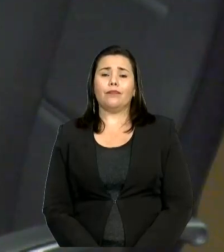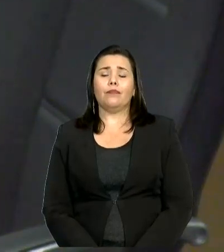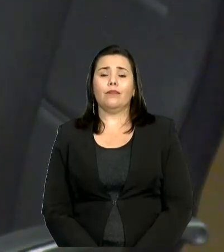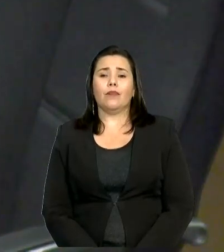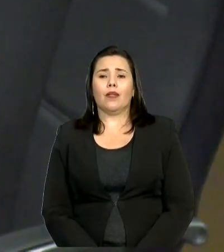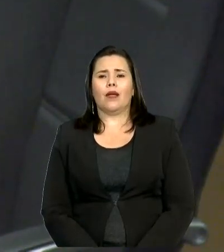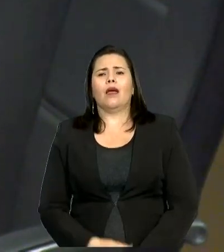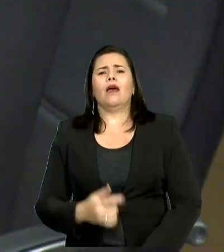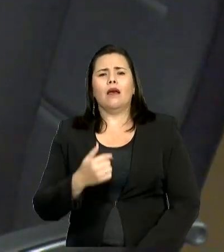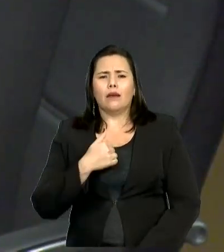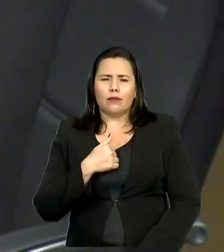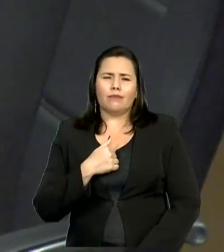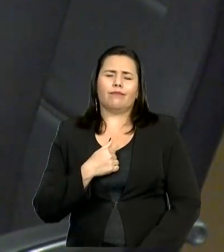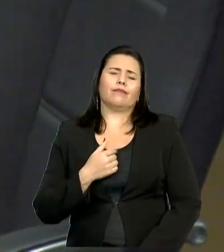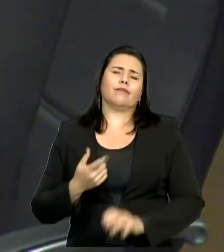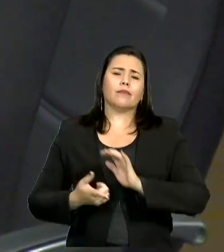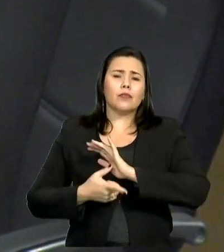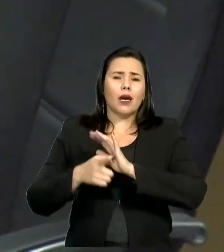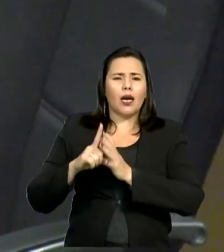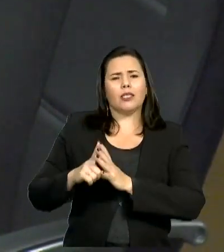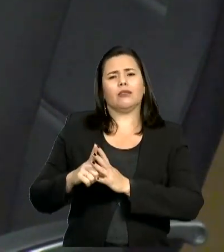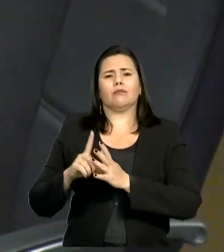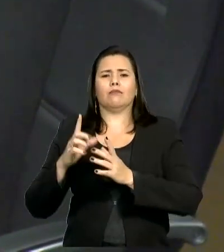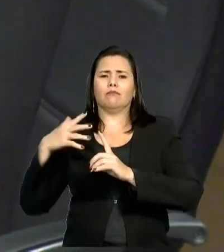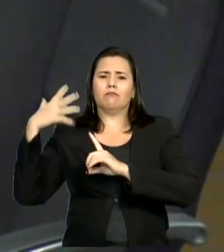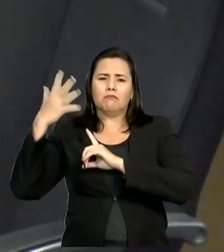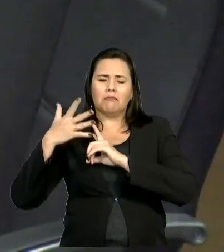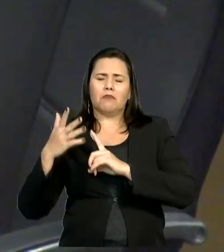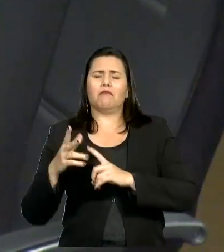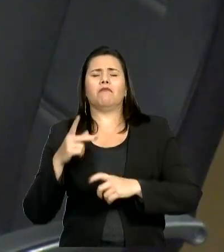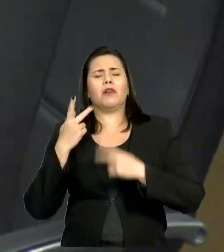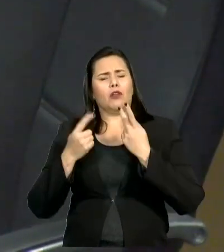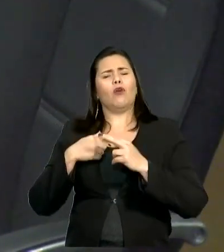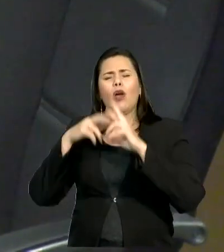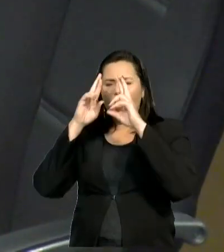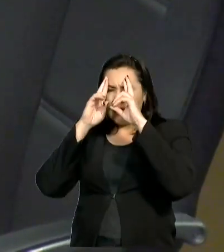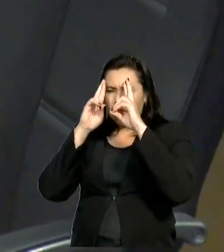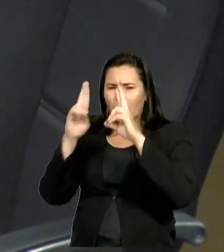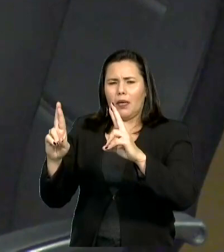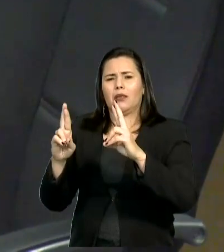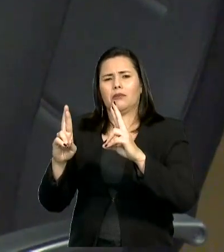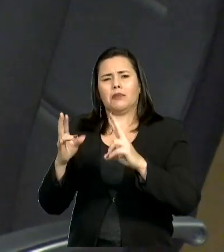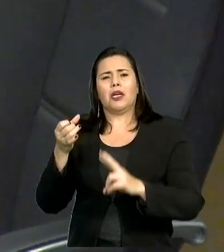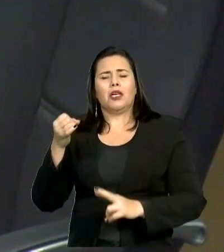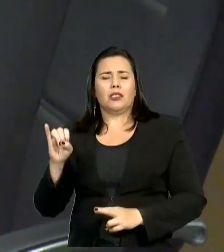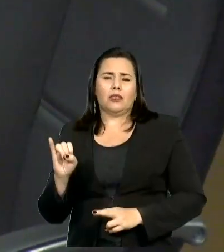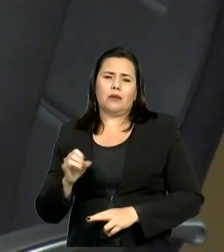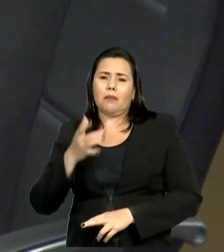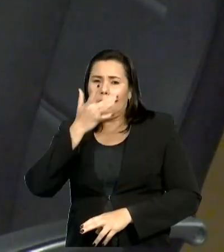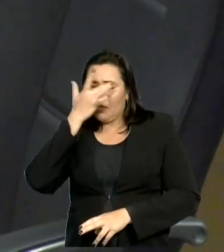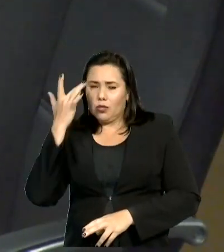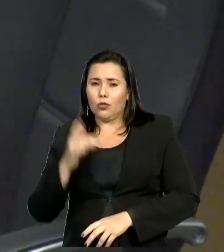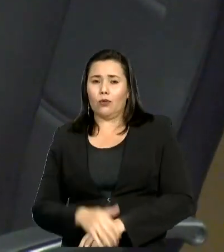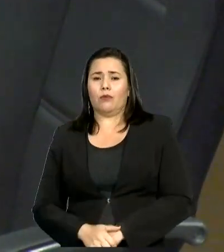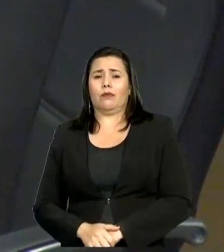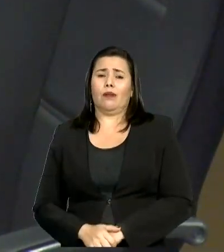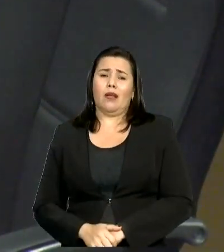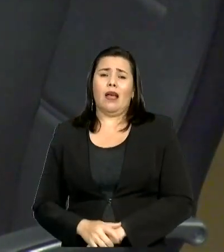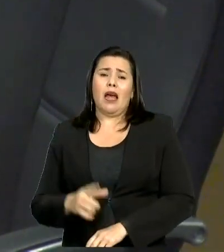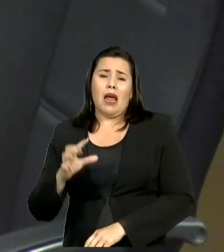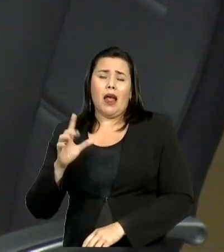viu, deputado Rodrigo Lago, tanto quem defende uma ideologia A, uma ideologia B. Só que eu acredito que